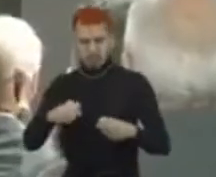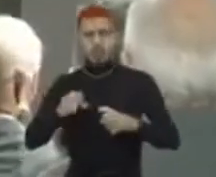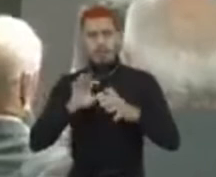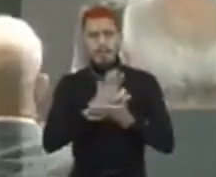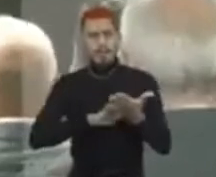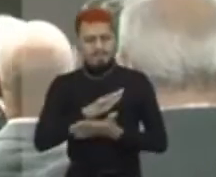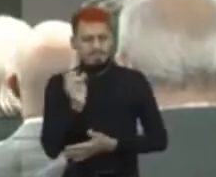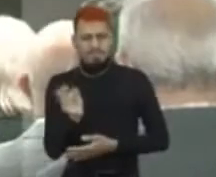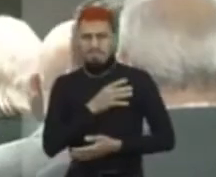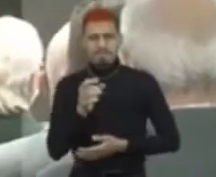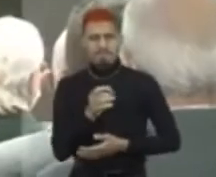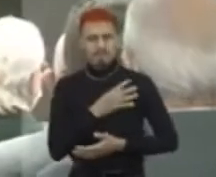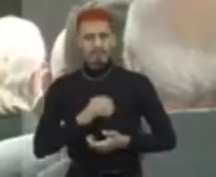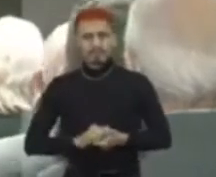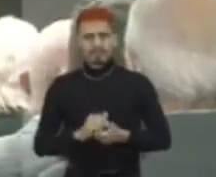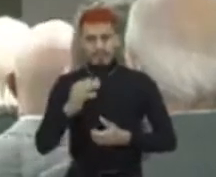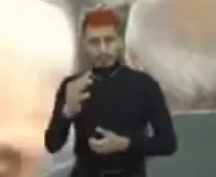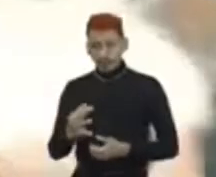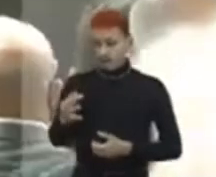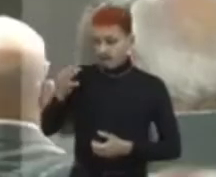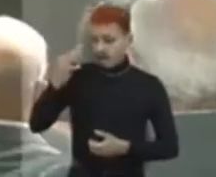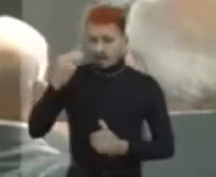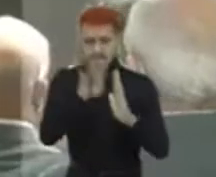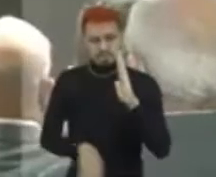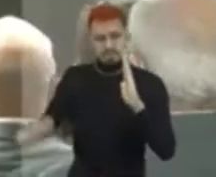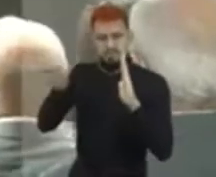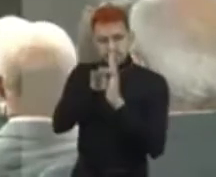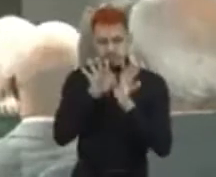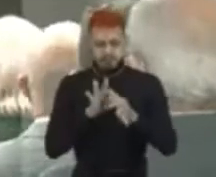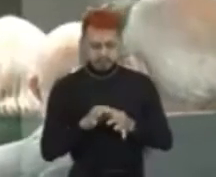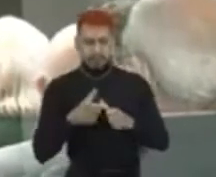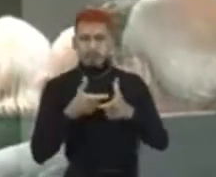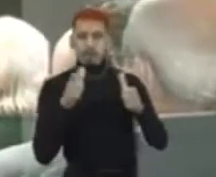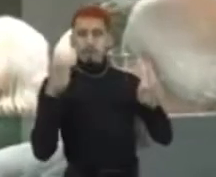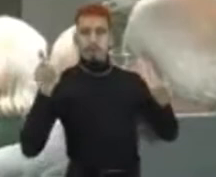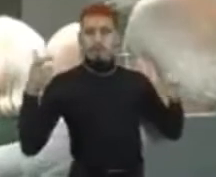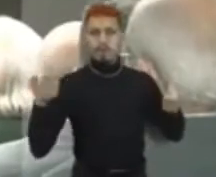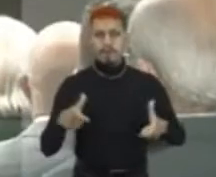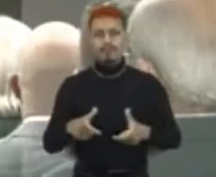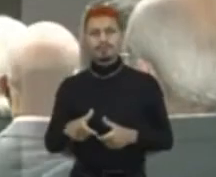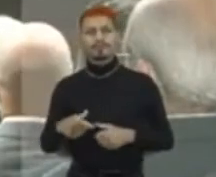Essa grandeza.